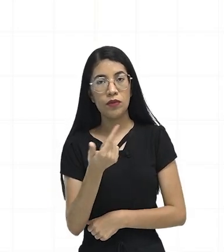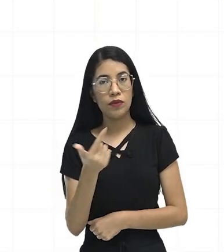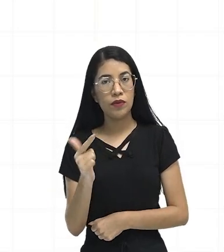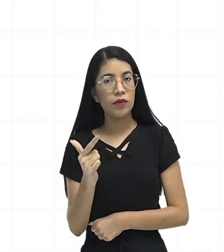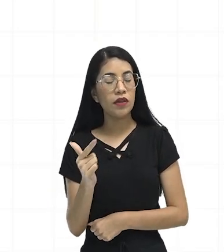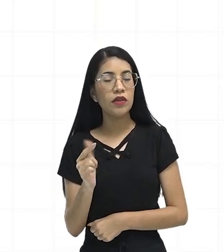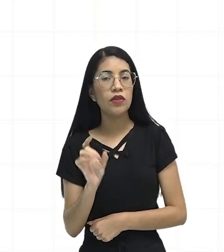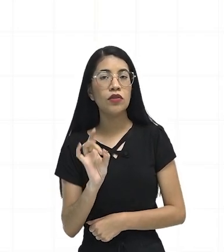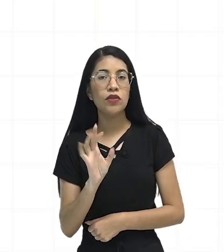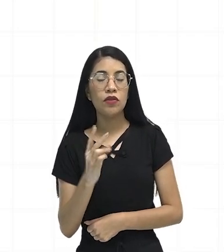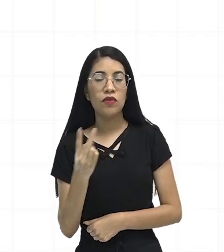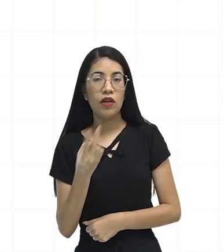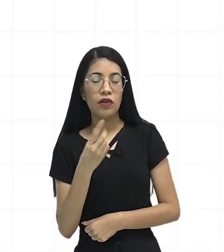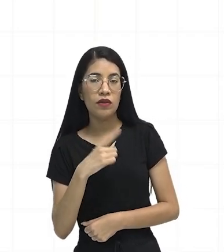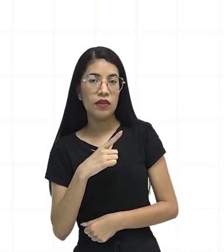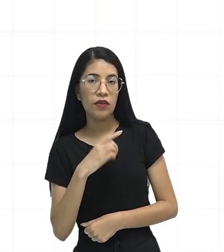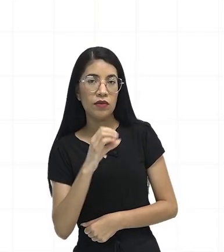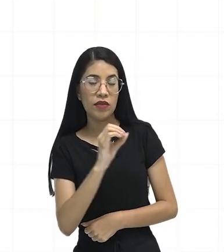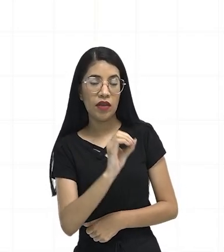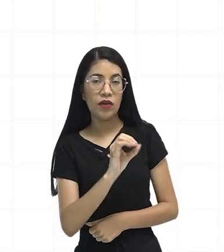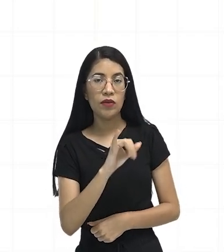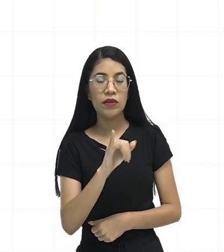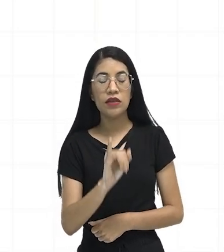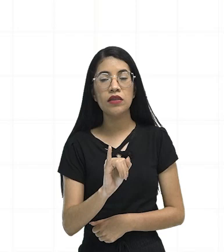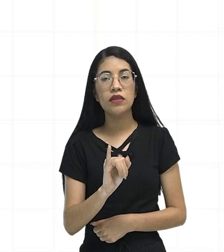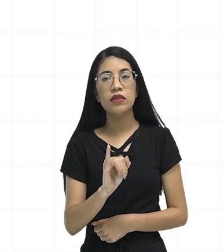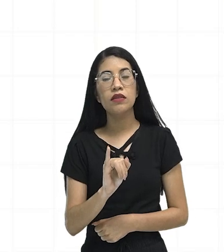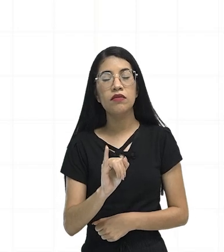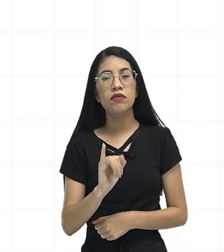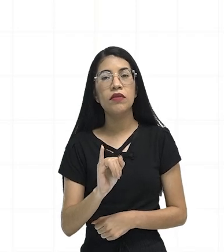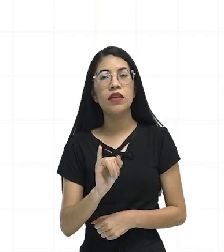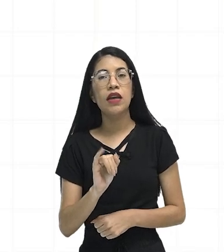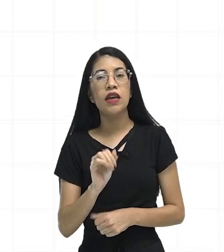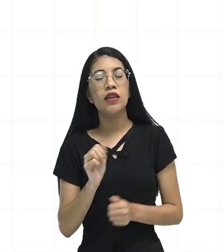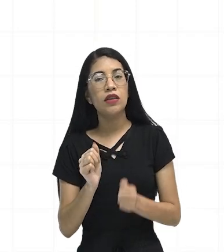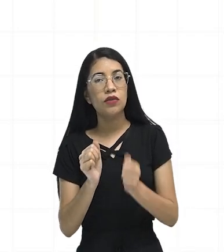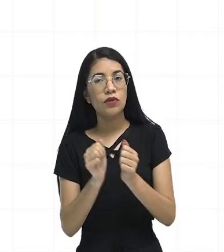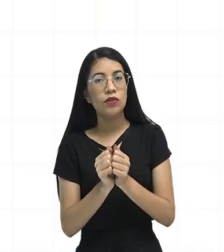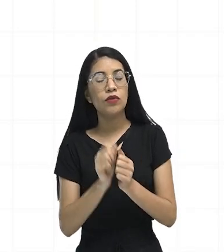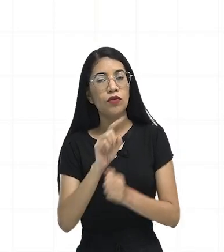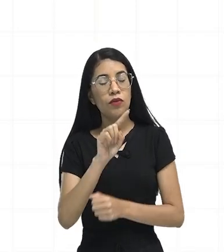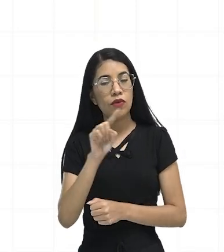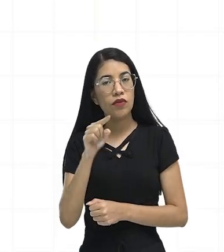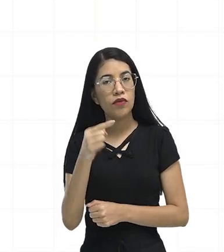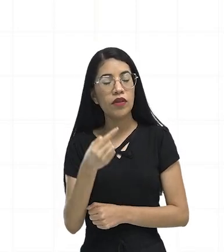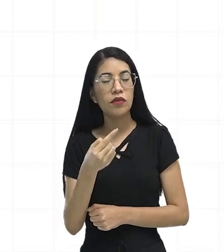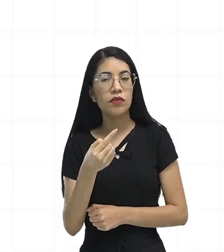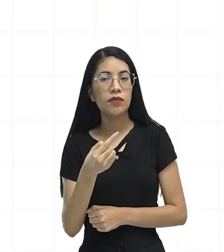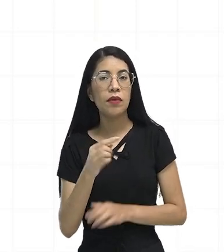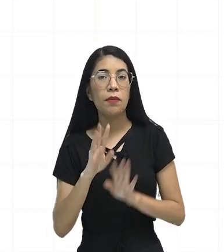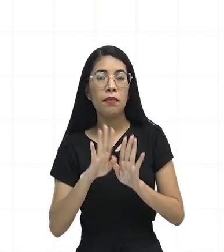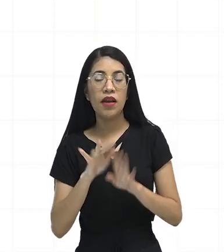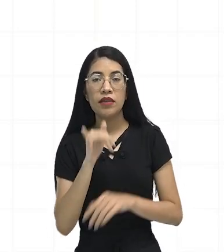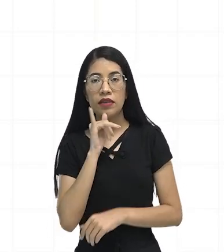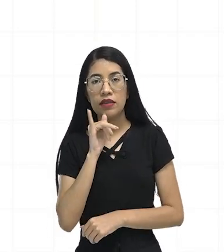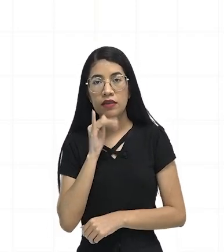zero ele só terá algum valor antes de um número quando ele vier acompanhado da vírgula, o que não é o caso,